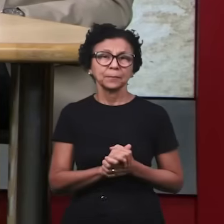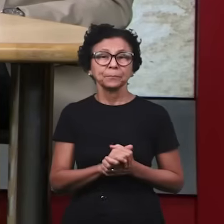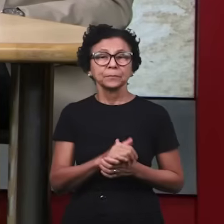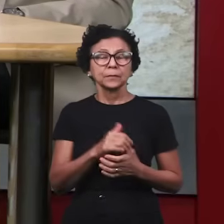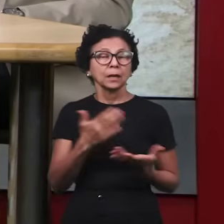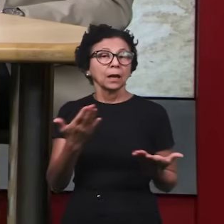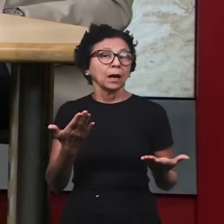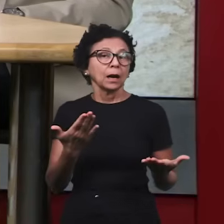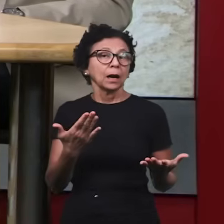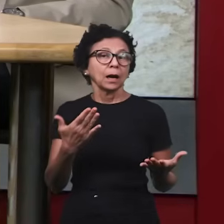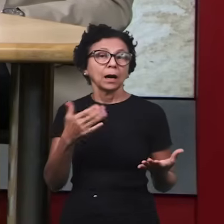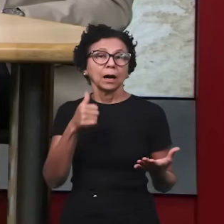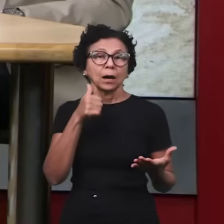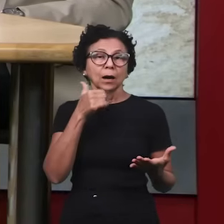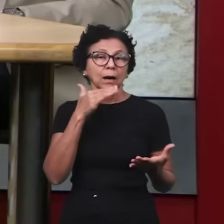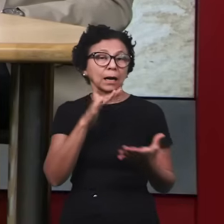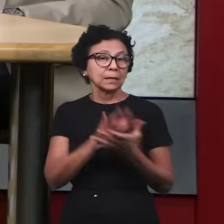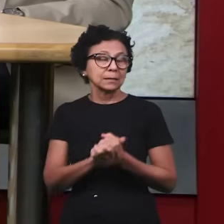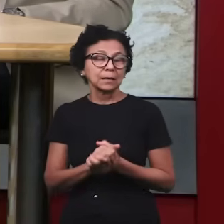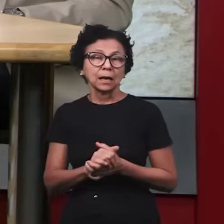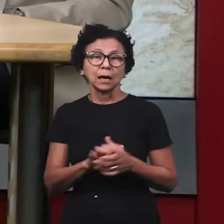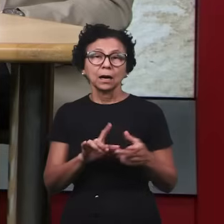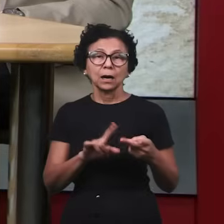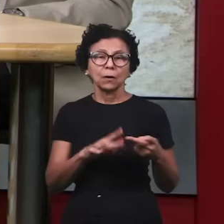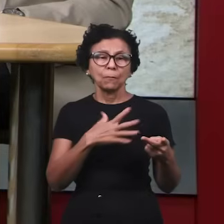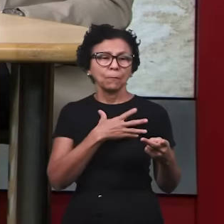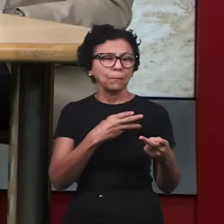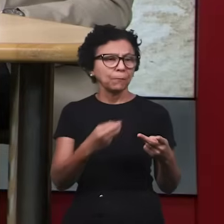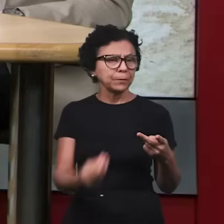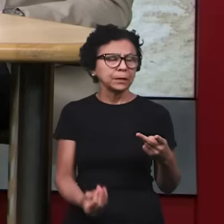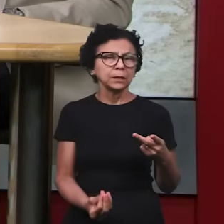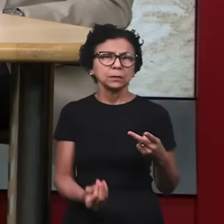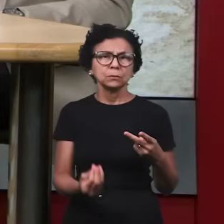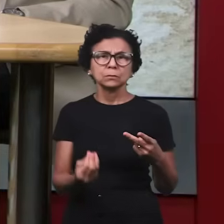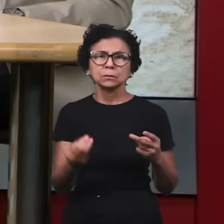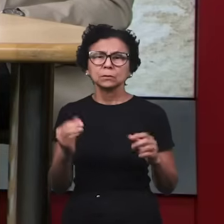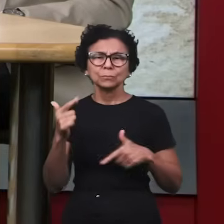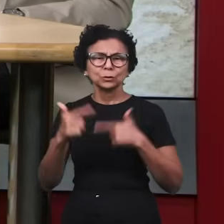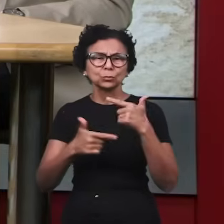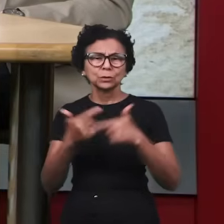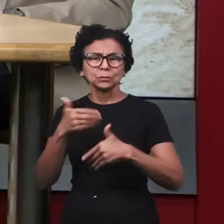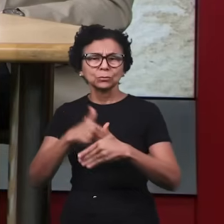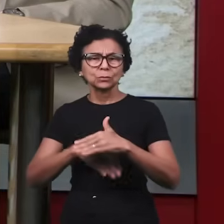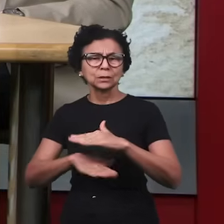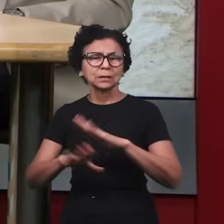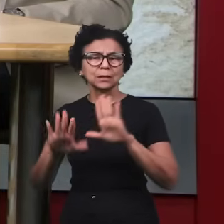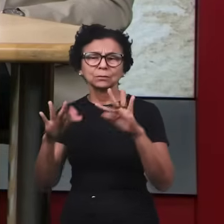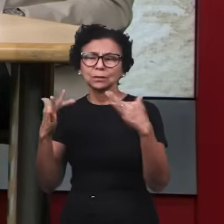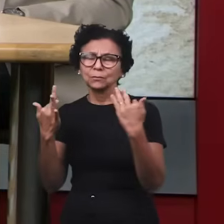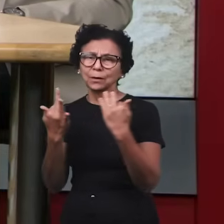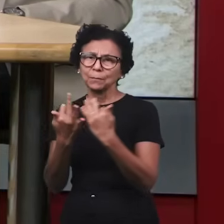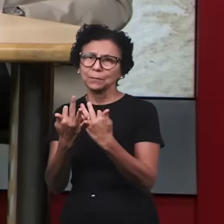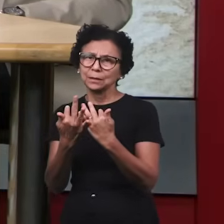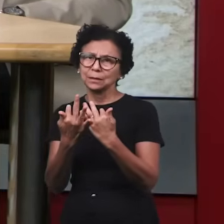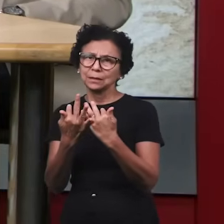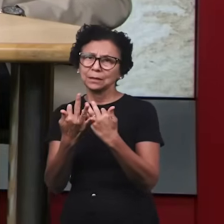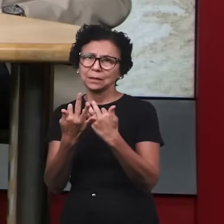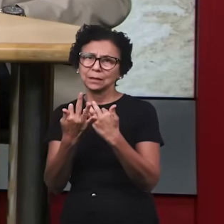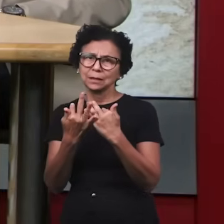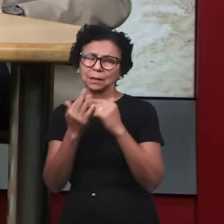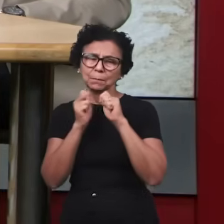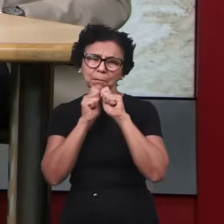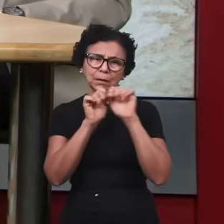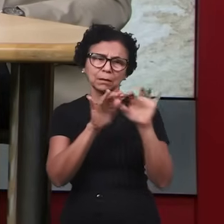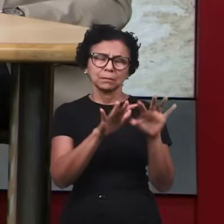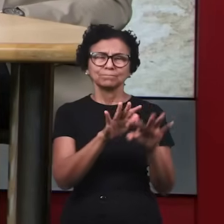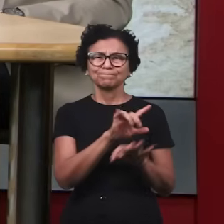do casal, a vida do filho. Às vezes as lutas que são internas não podem ser exteriorizadas, não é? Isso, inclusive, às vezes machuca